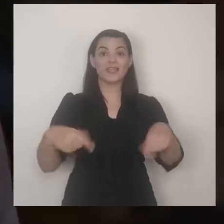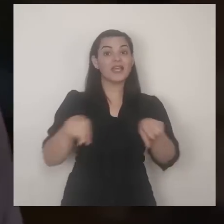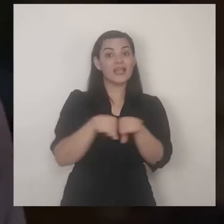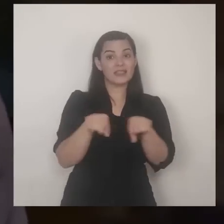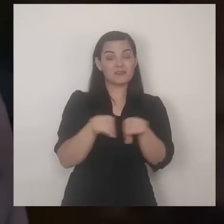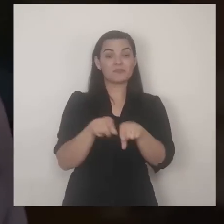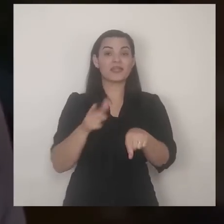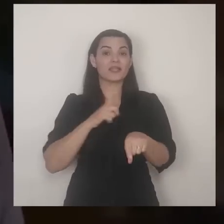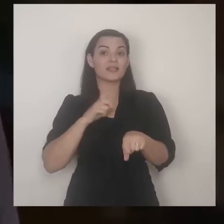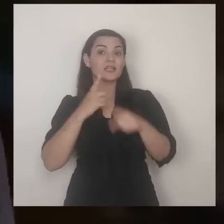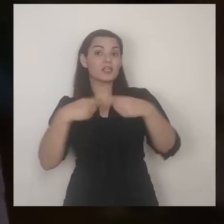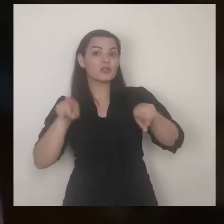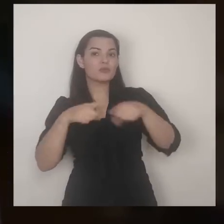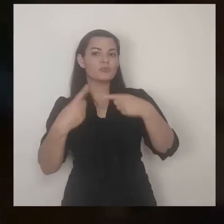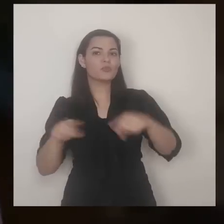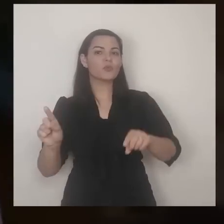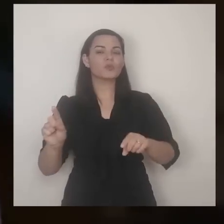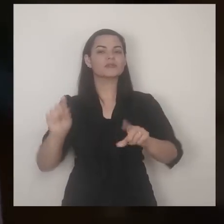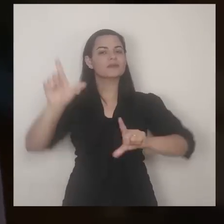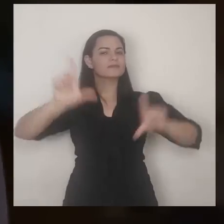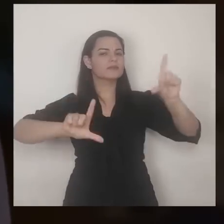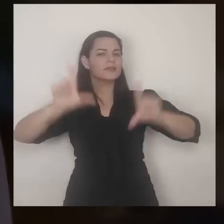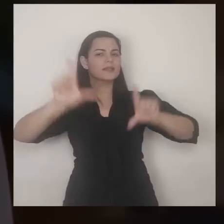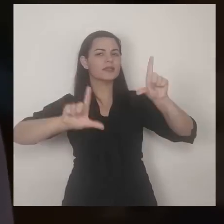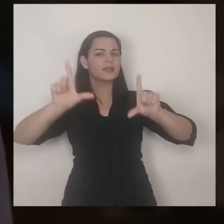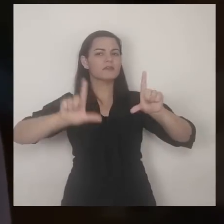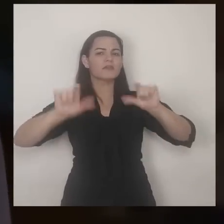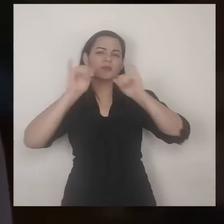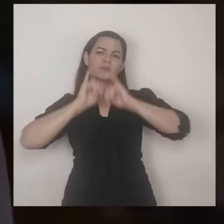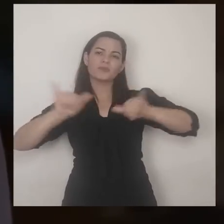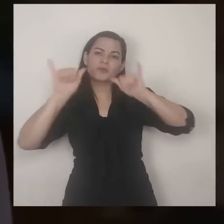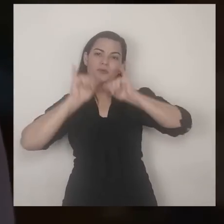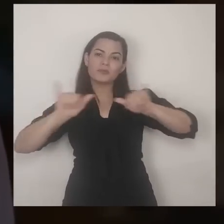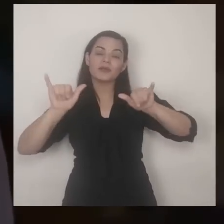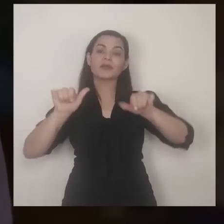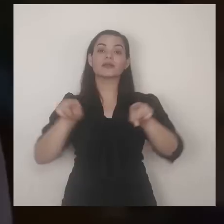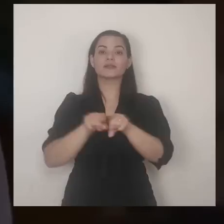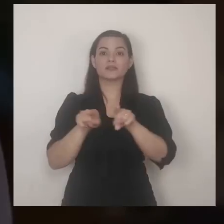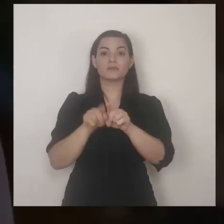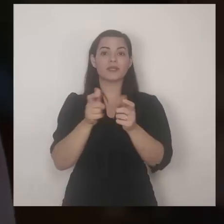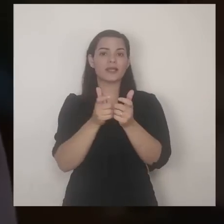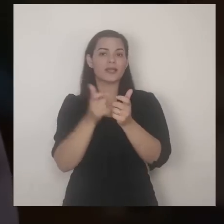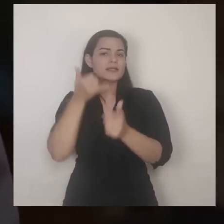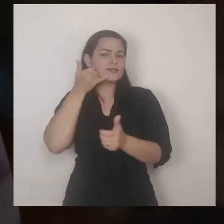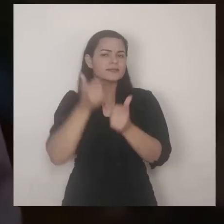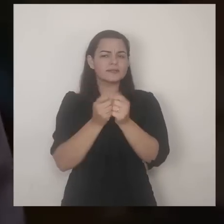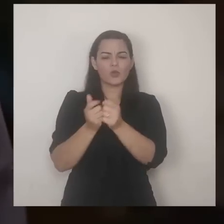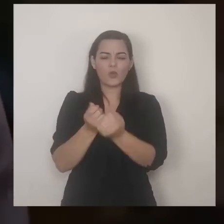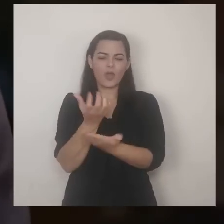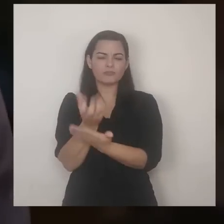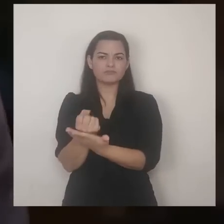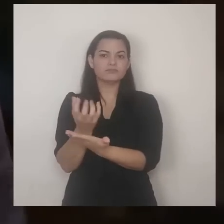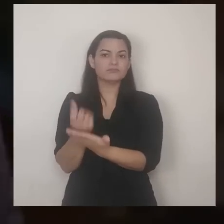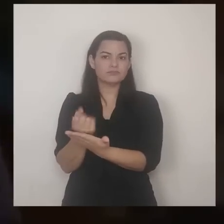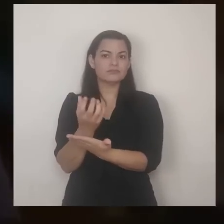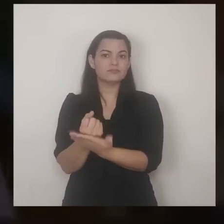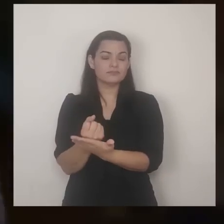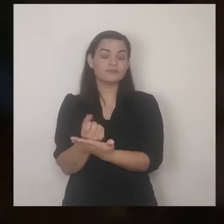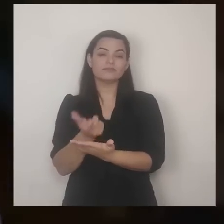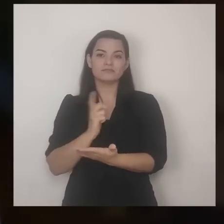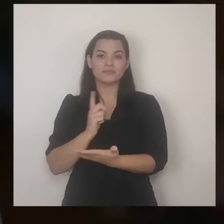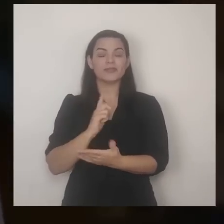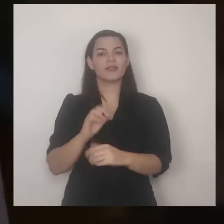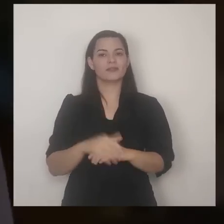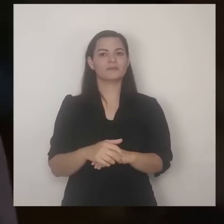Também vemos trilha sonora nas propagandas de televisão e nos aplicativos de celular. Se pararmos para pensar e aguçar